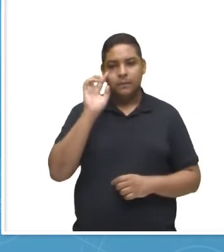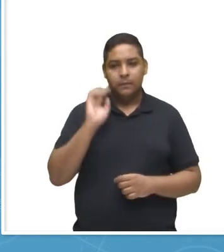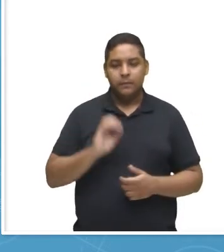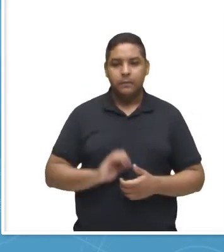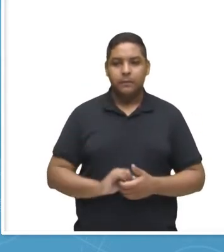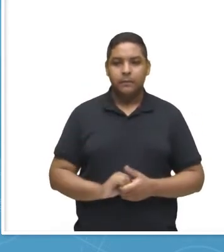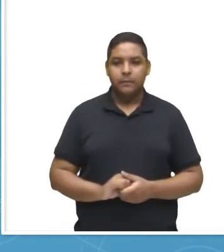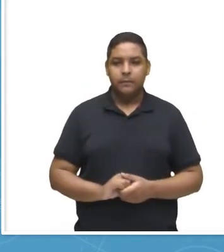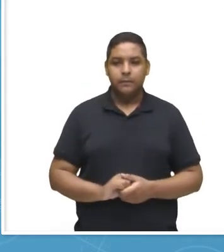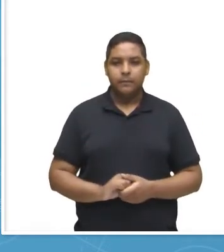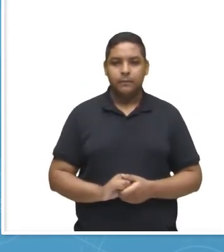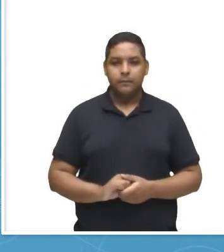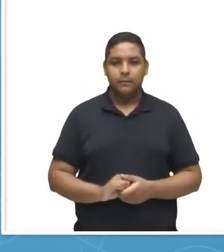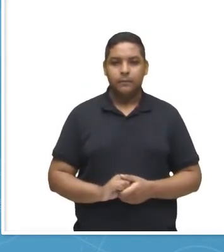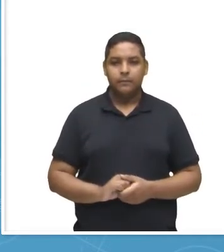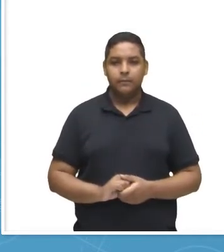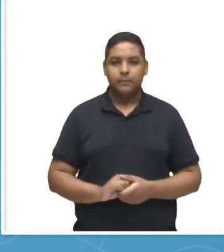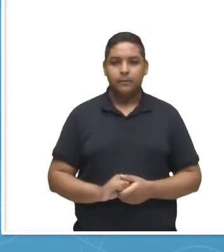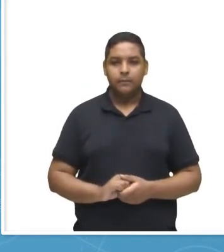Quem mais?